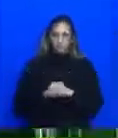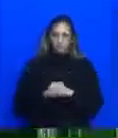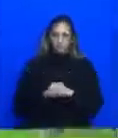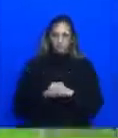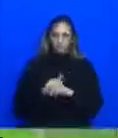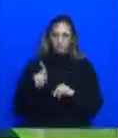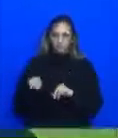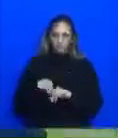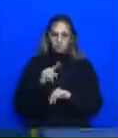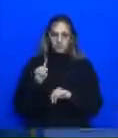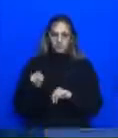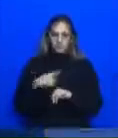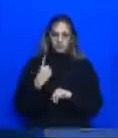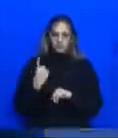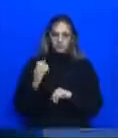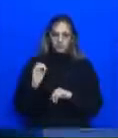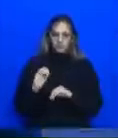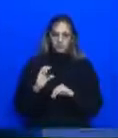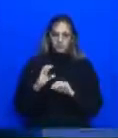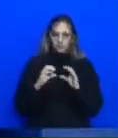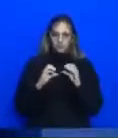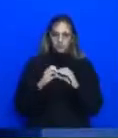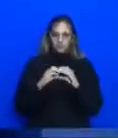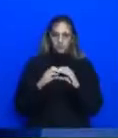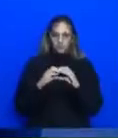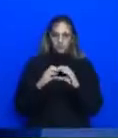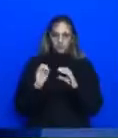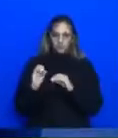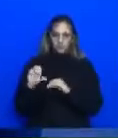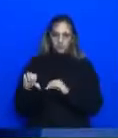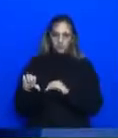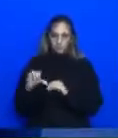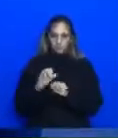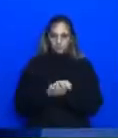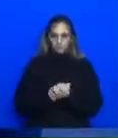recarregado, embaralhando 10 bolas numeradas de 0 a 9.